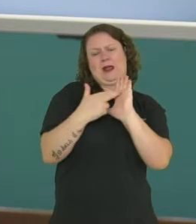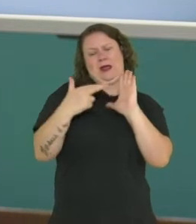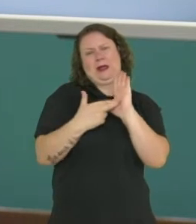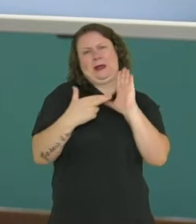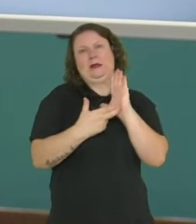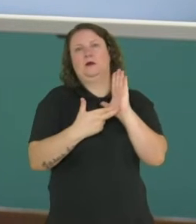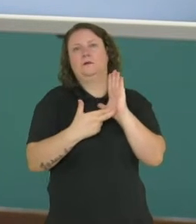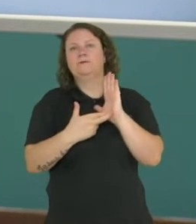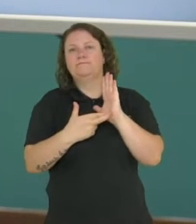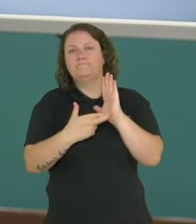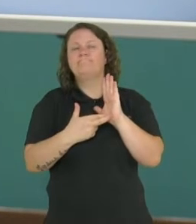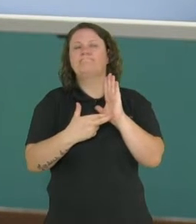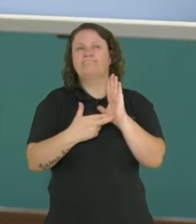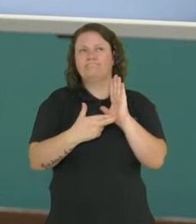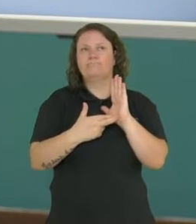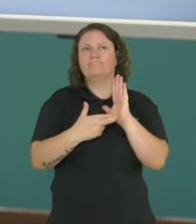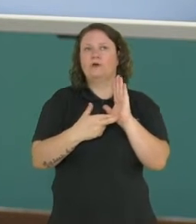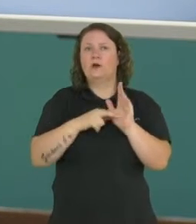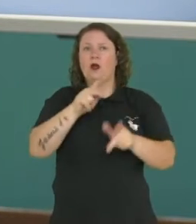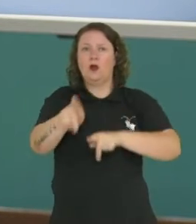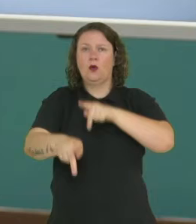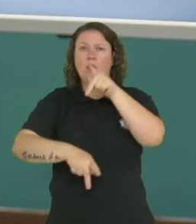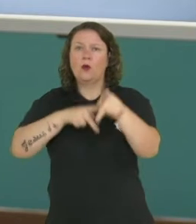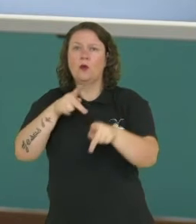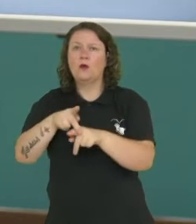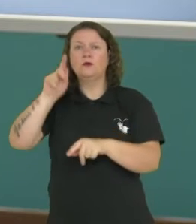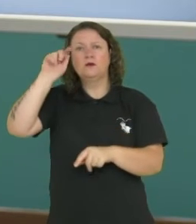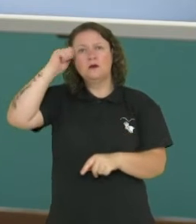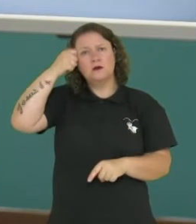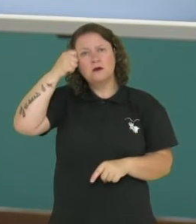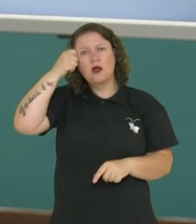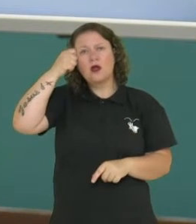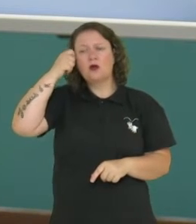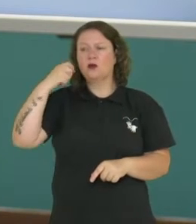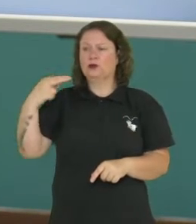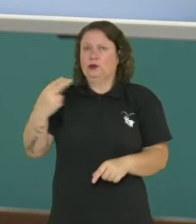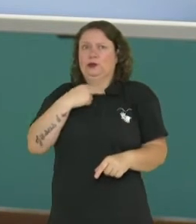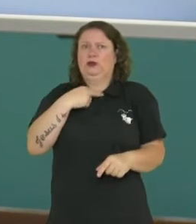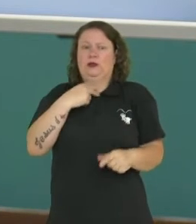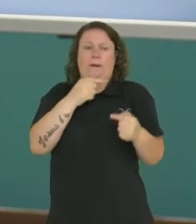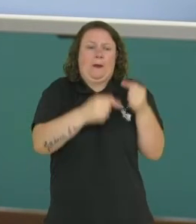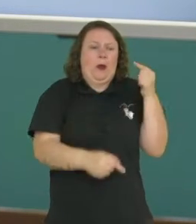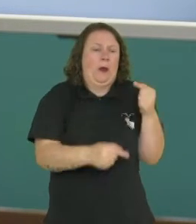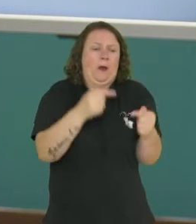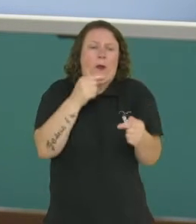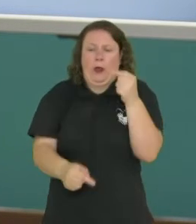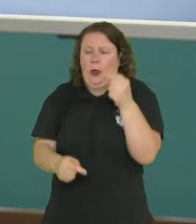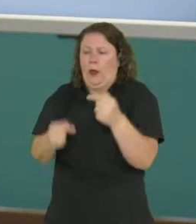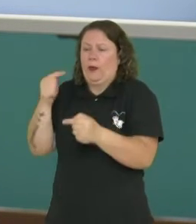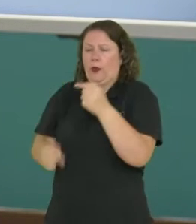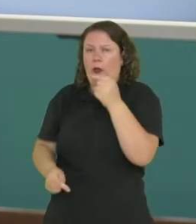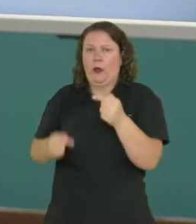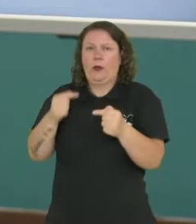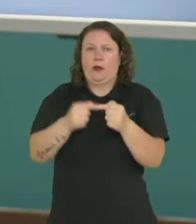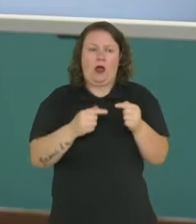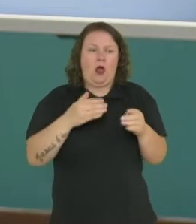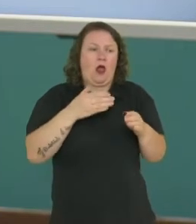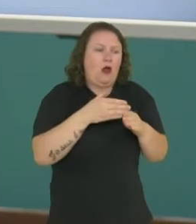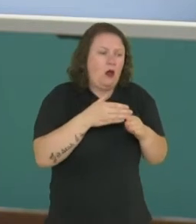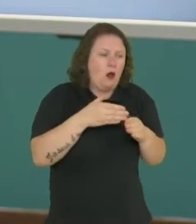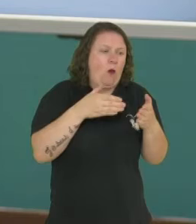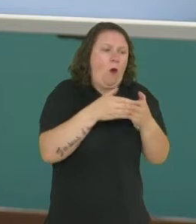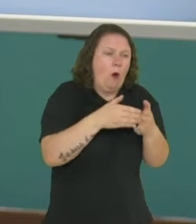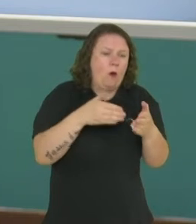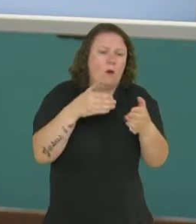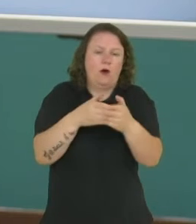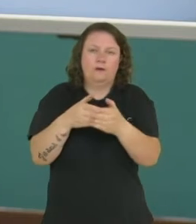racial em que se negava então a população negra o acesso a espaços ocupados então e frequentados pelas pessoas